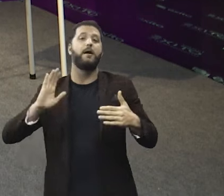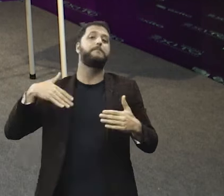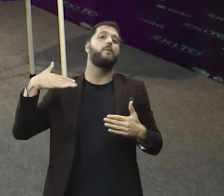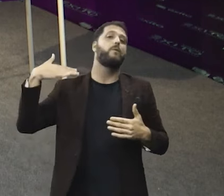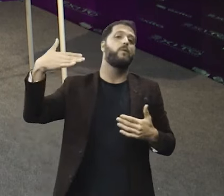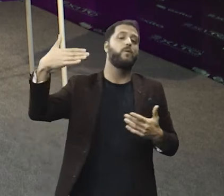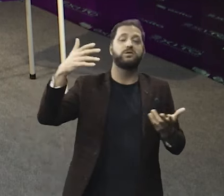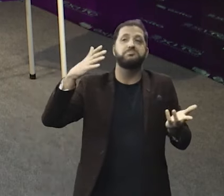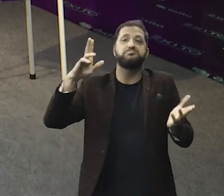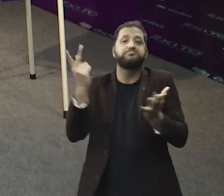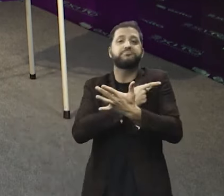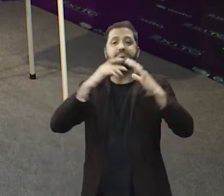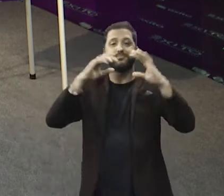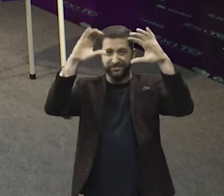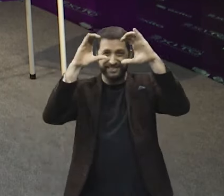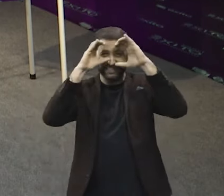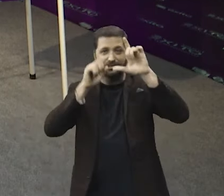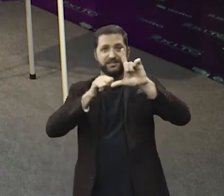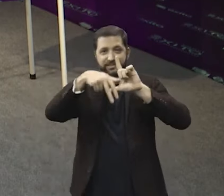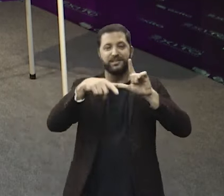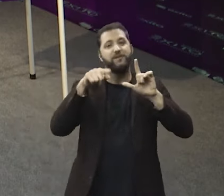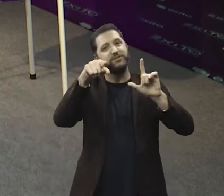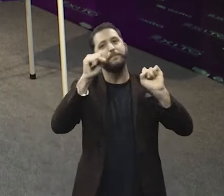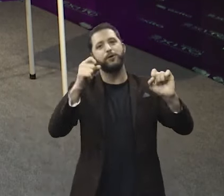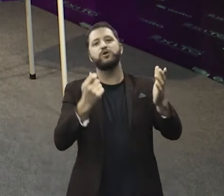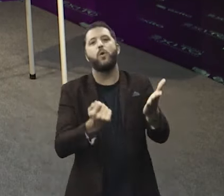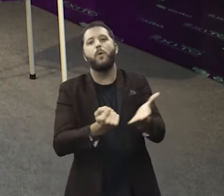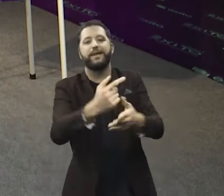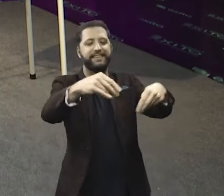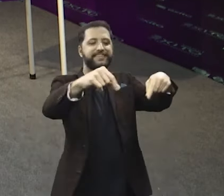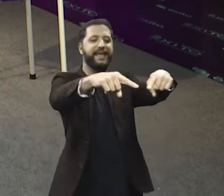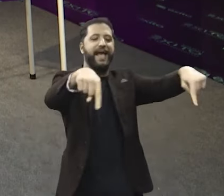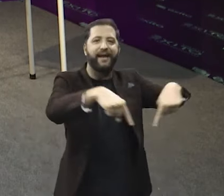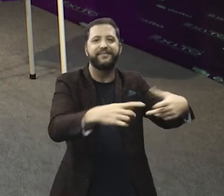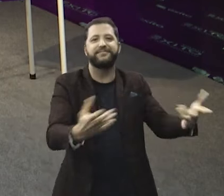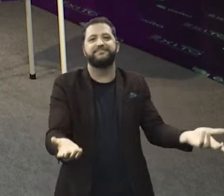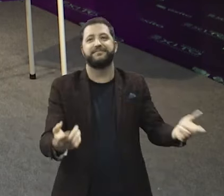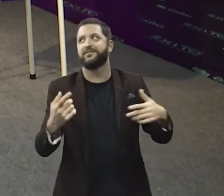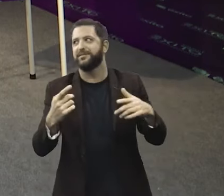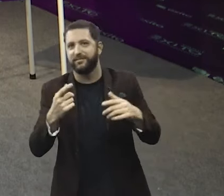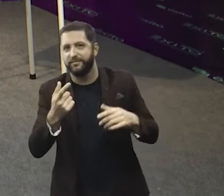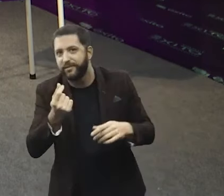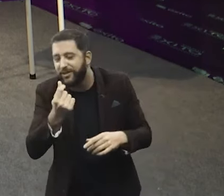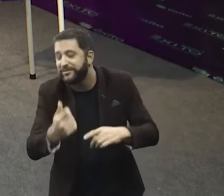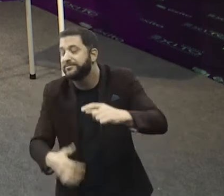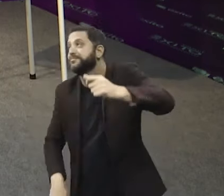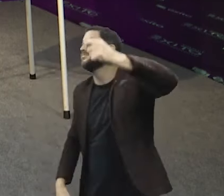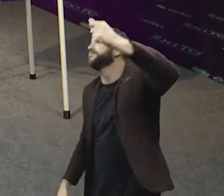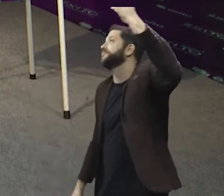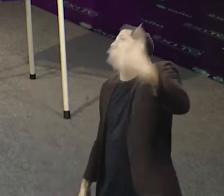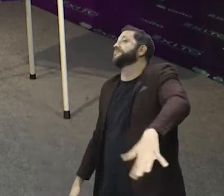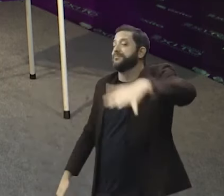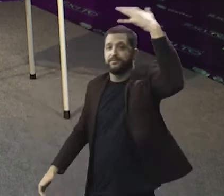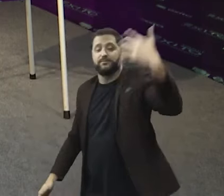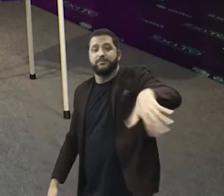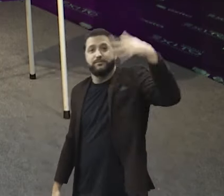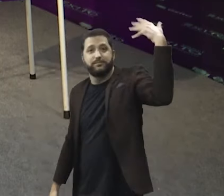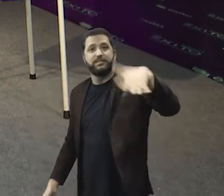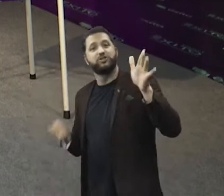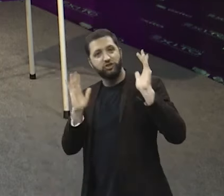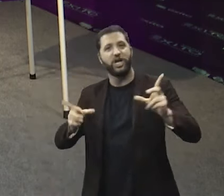realidade você já tem lotes que você pode comprar condomínios que estão sendo perdidos por valores Absurdos astronômicos já